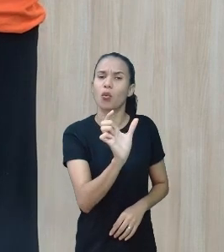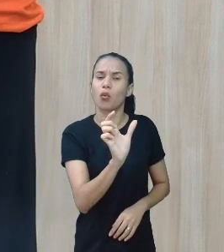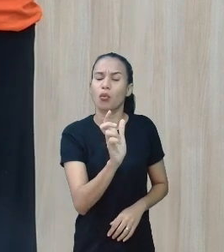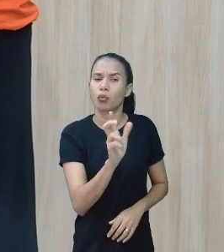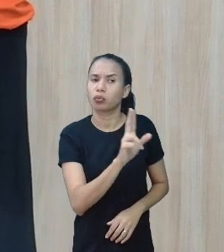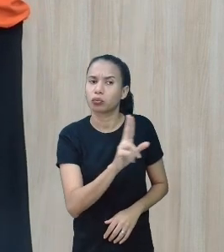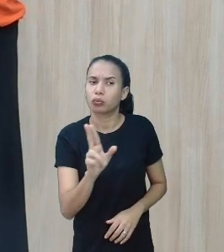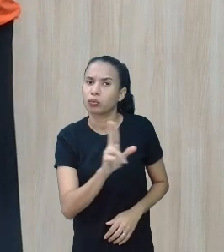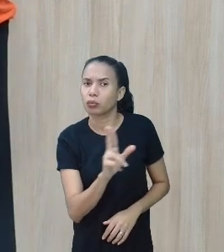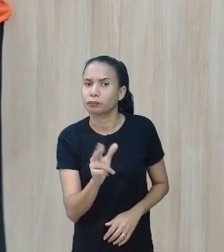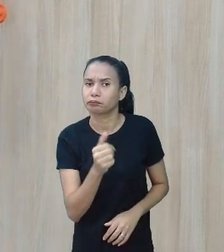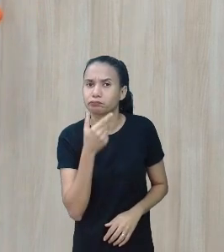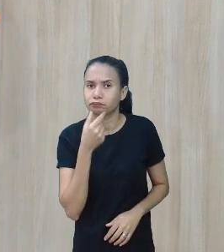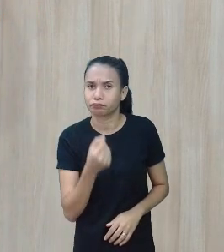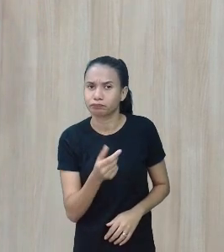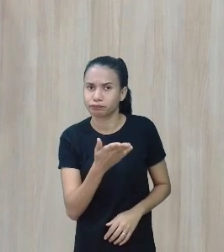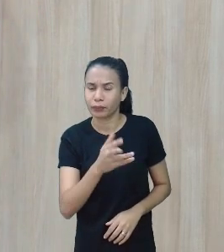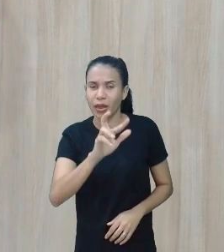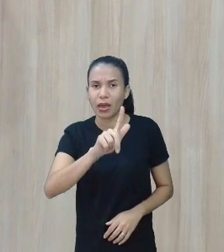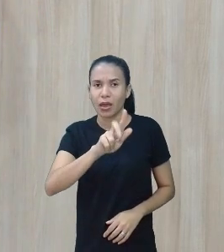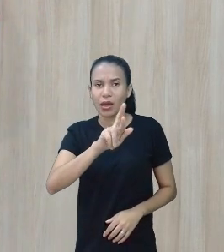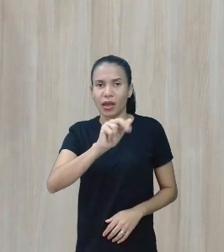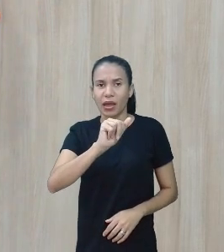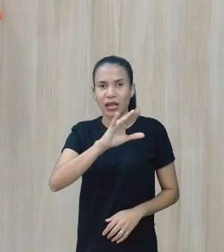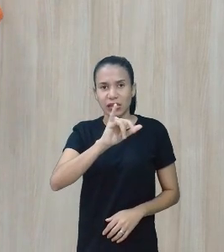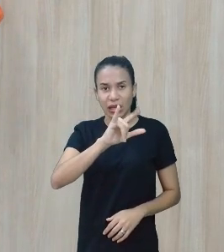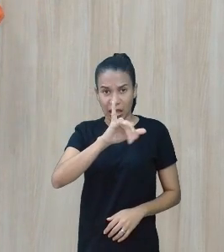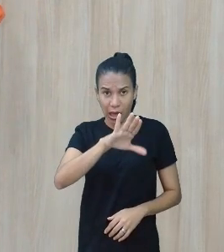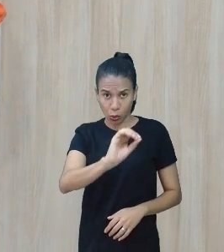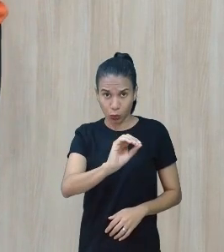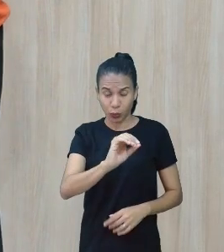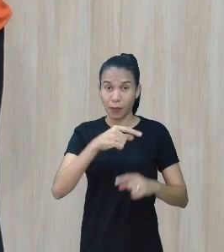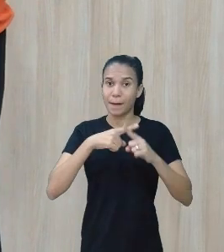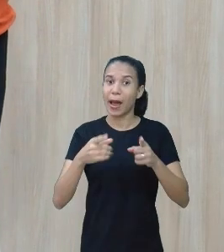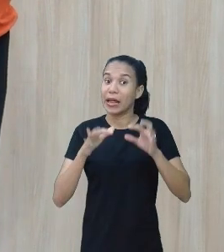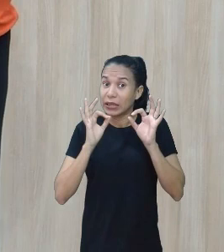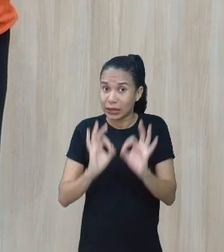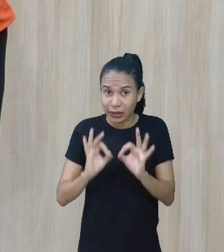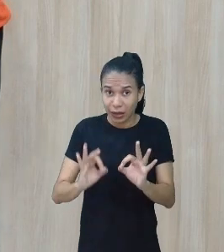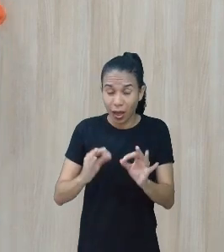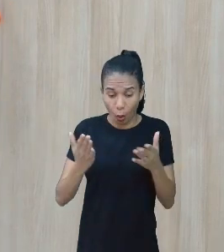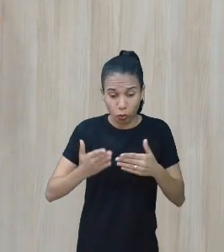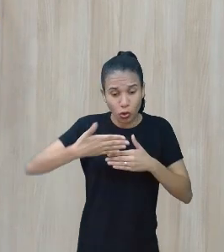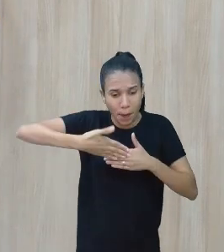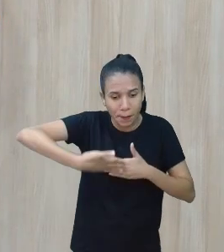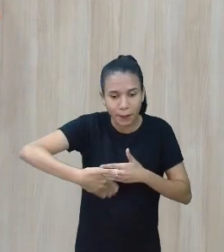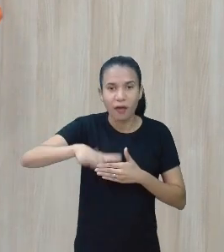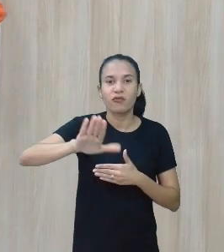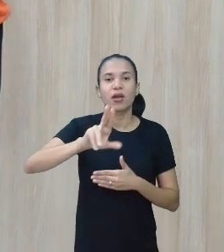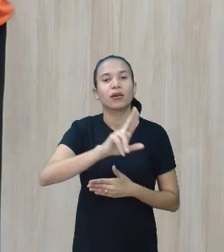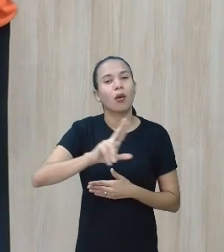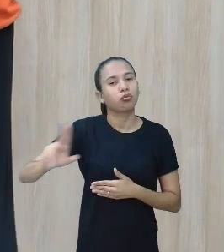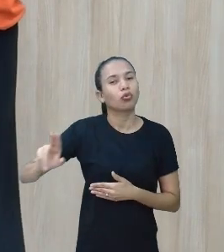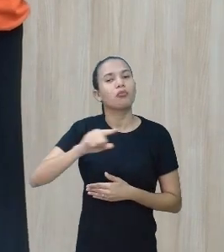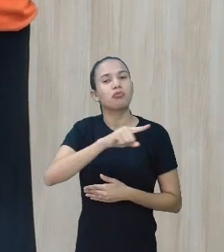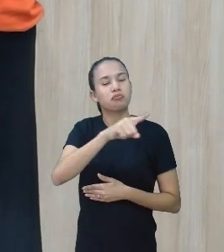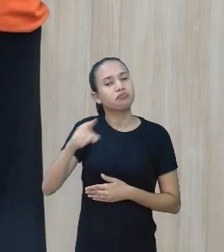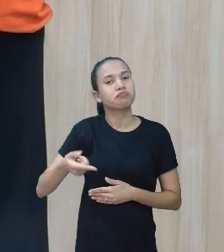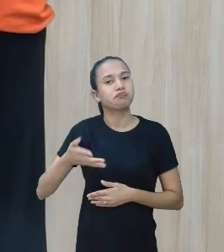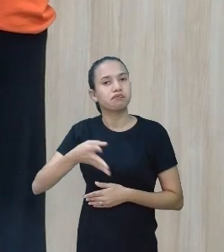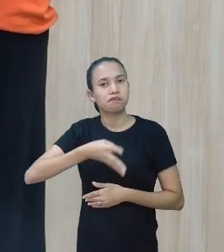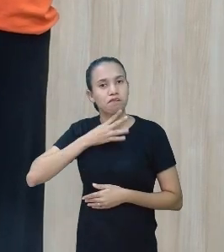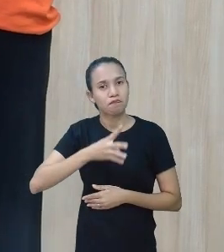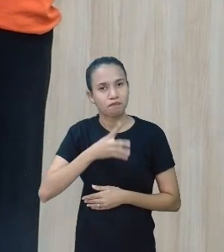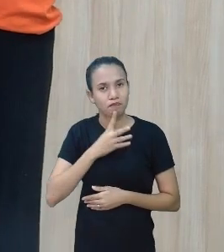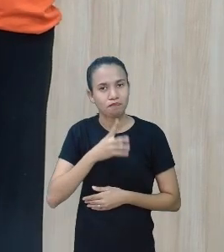ouvindo falar sobre Graciliano Ramos. Mas eu tenho certeza que daqui para frente será um nome muito comum